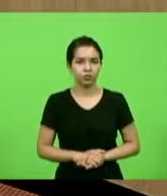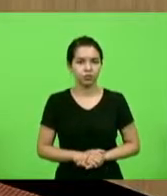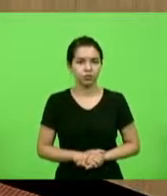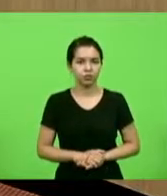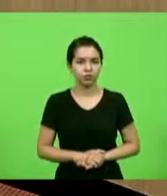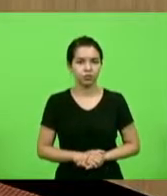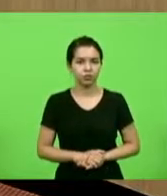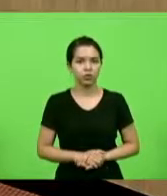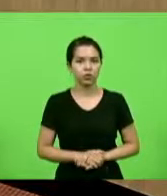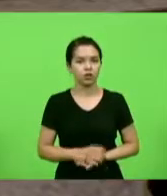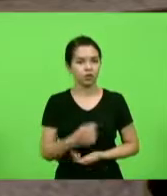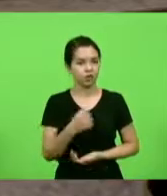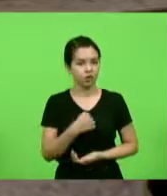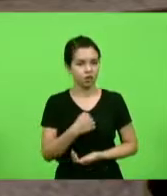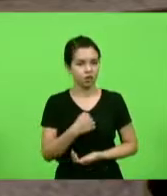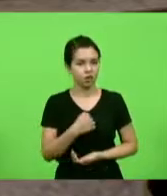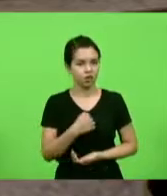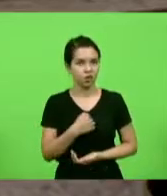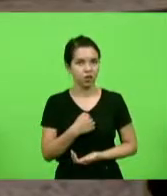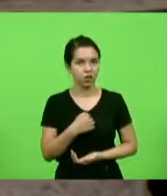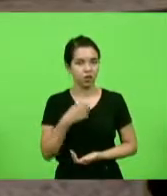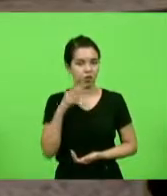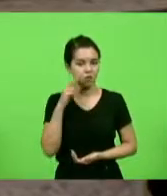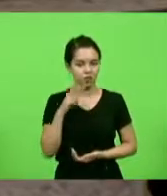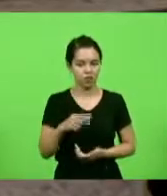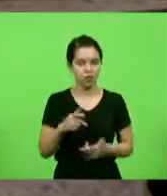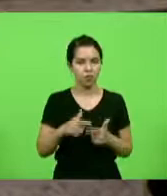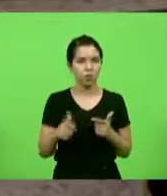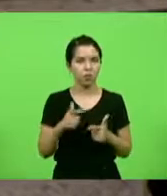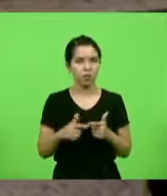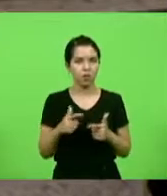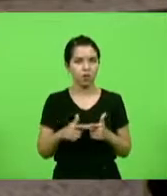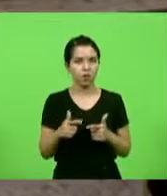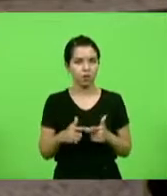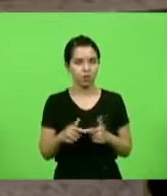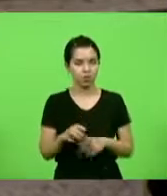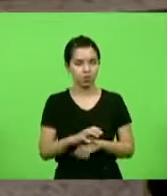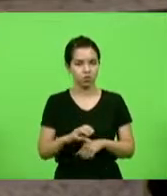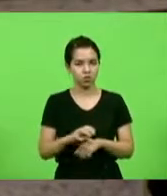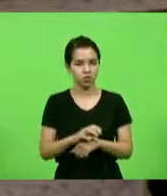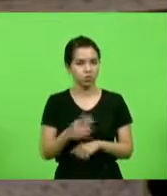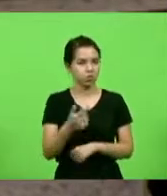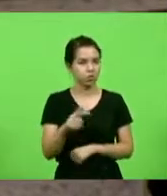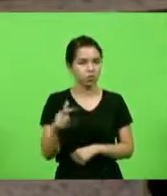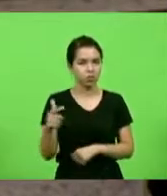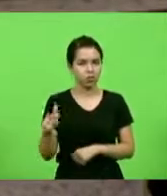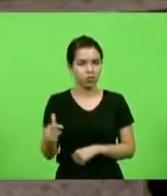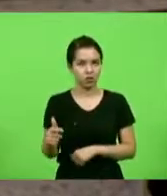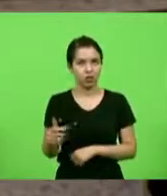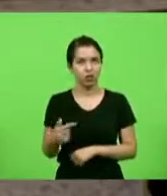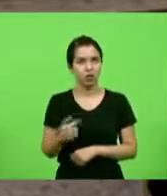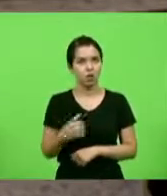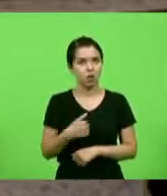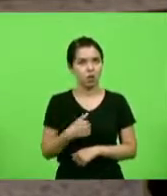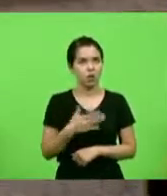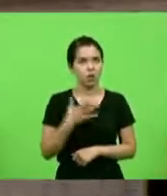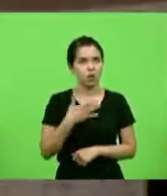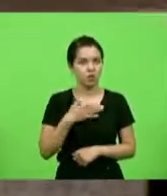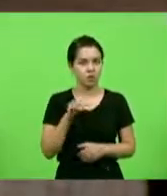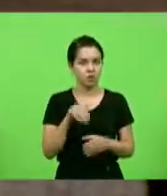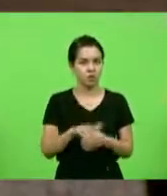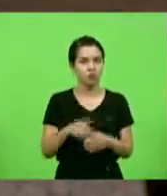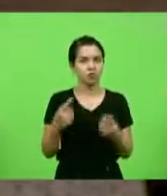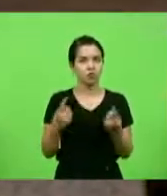Enfim, só não vejo nenhum problema constitucional aqui na matéria, nada disso. Quero apenas fundamentar o meu voto